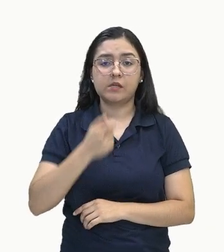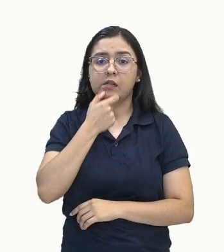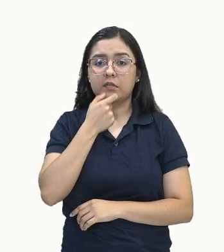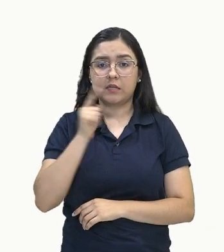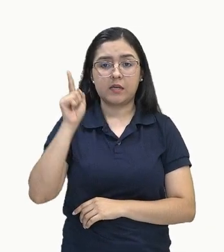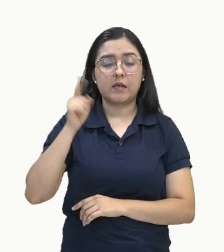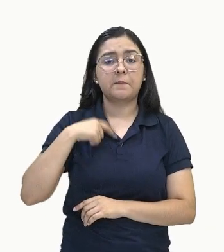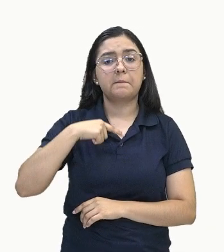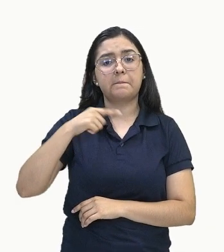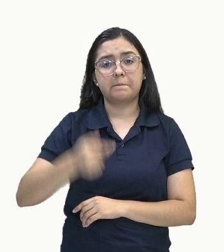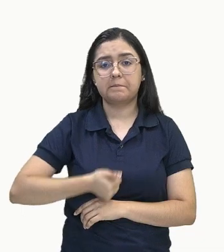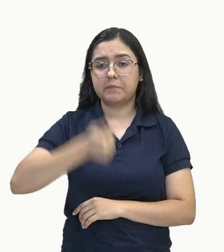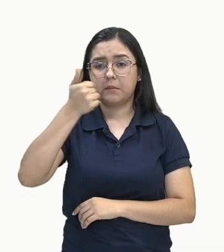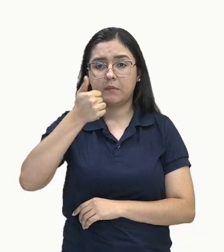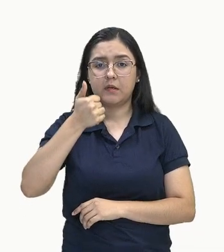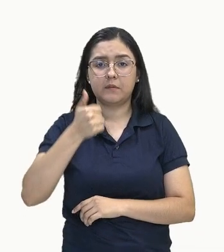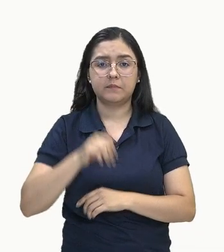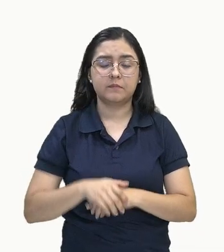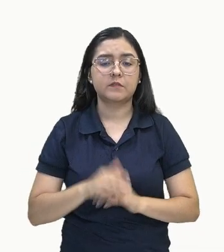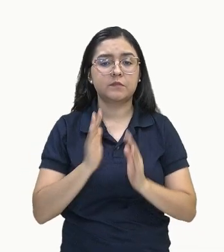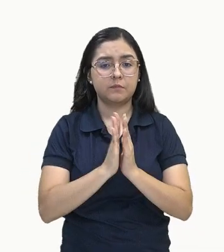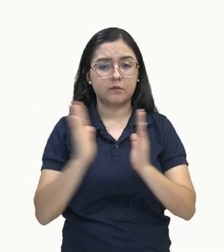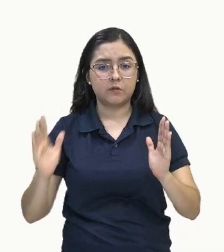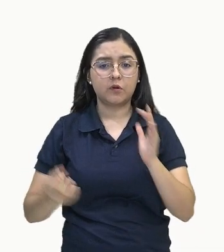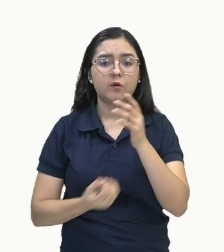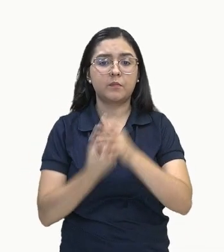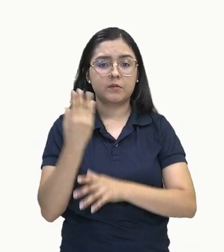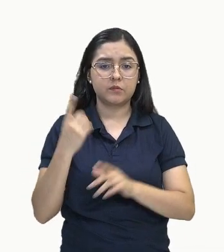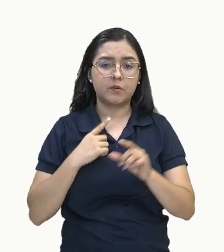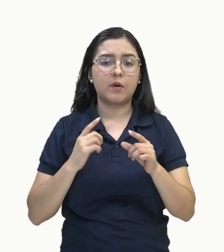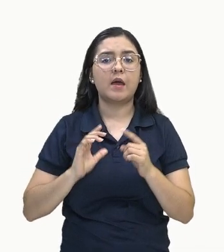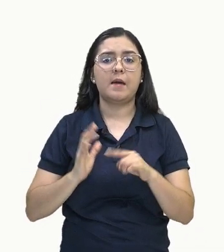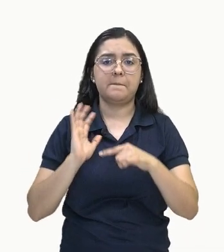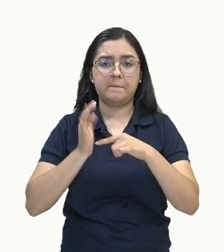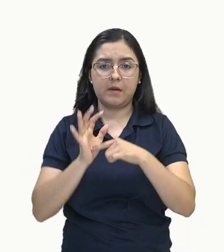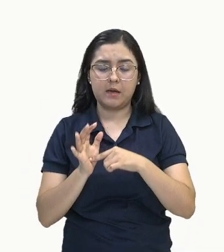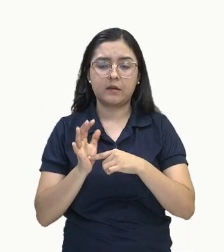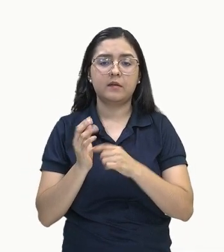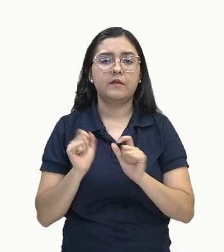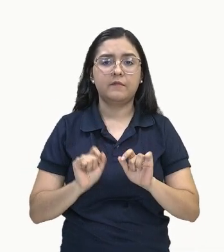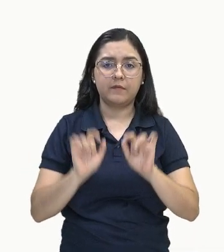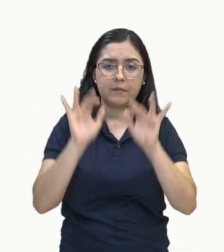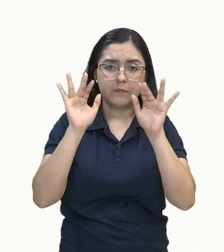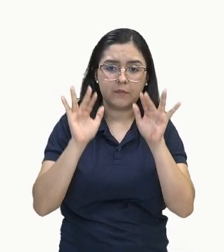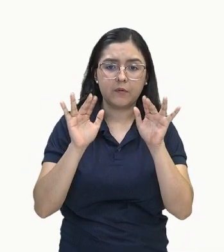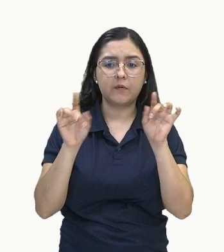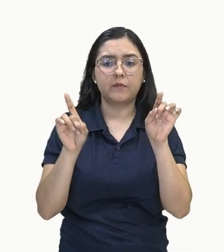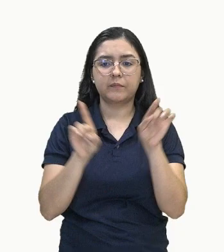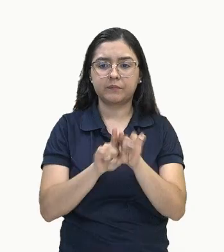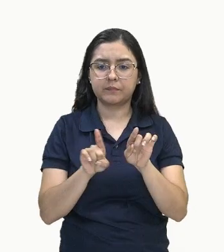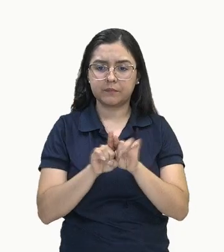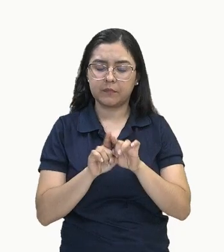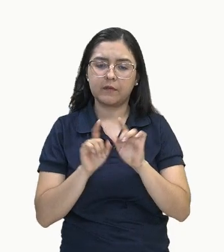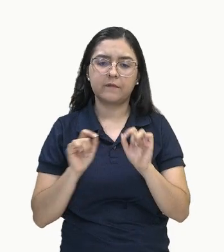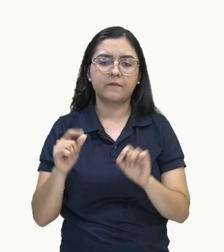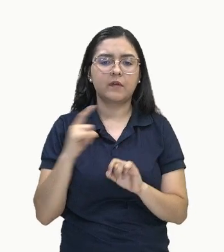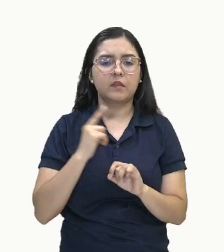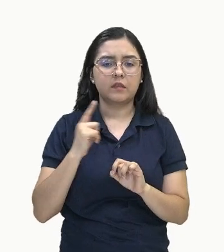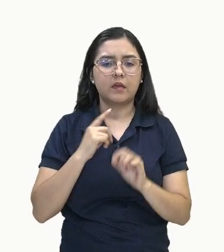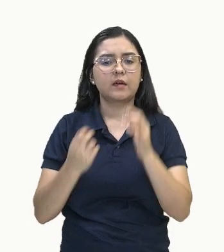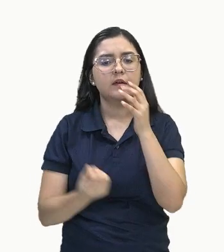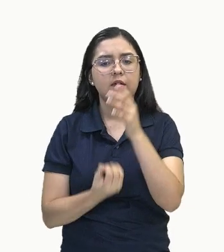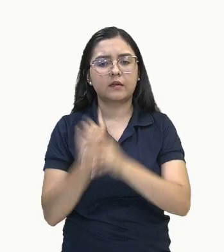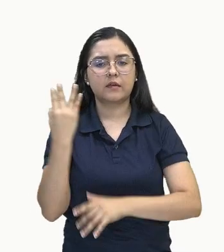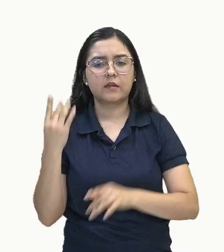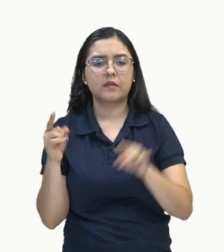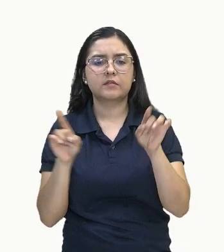no processo de industrialização. Surgiu a máquina a vapor, então a gente vai ver o tear mecânico, a